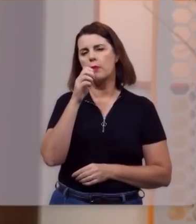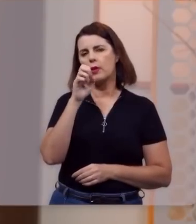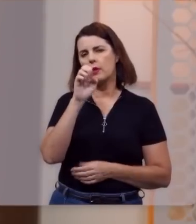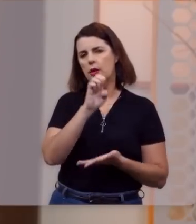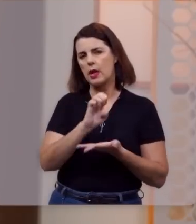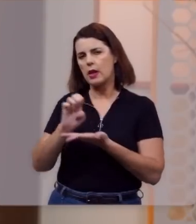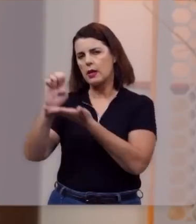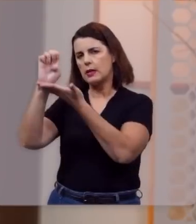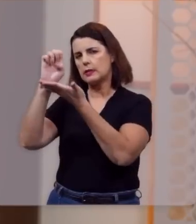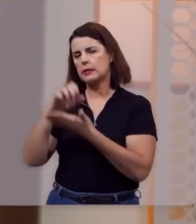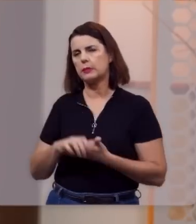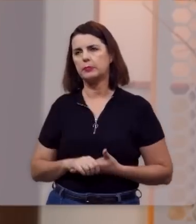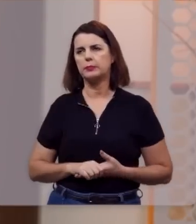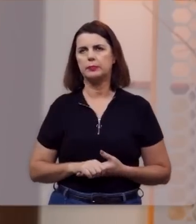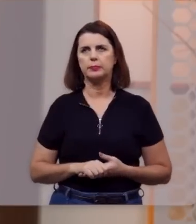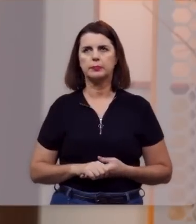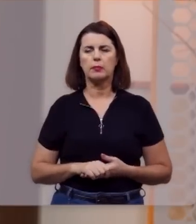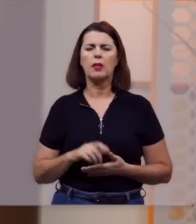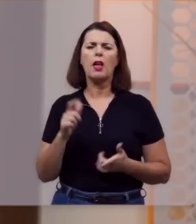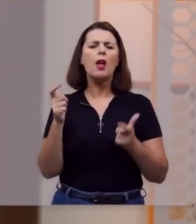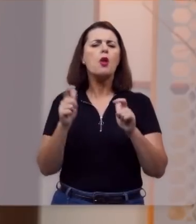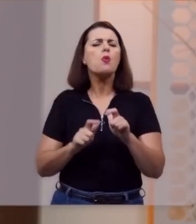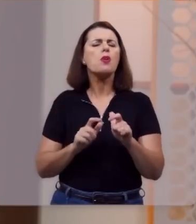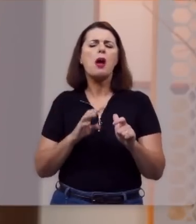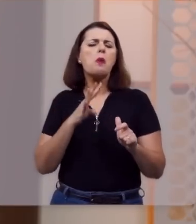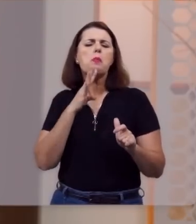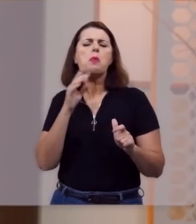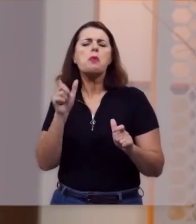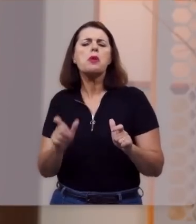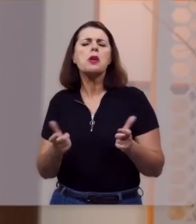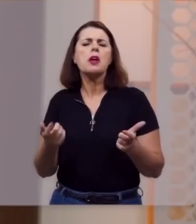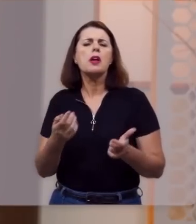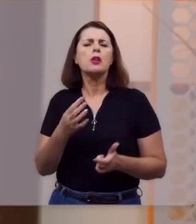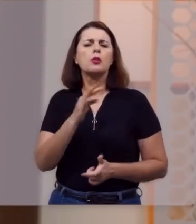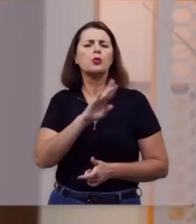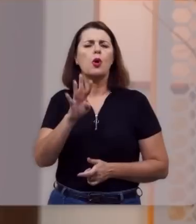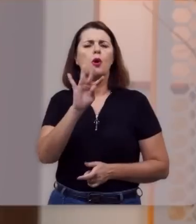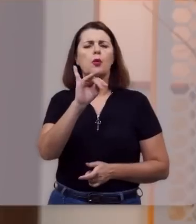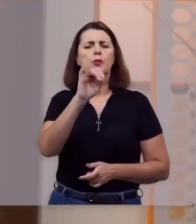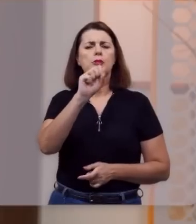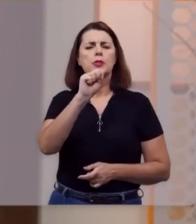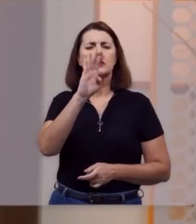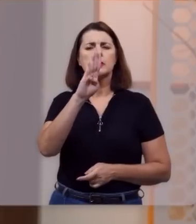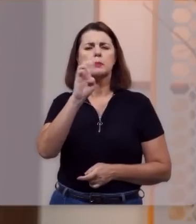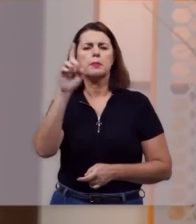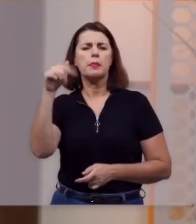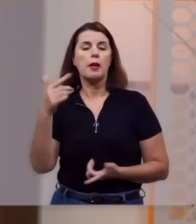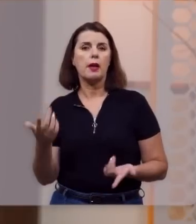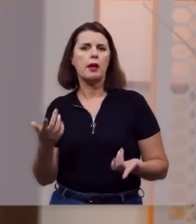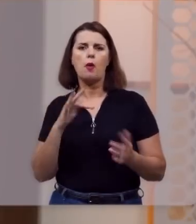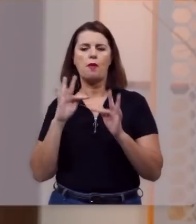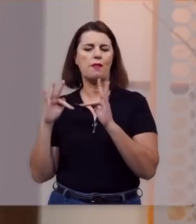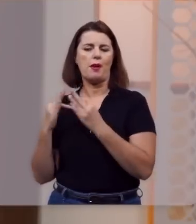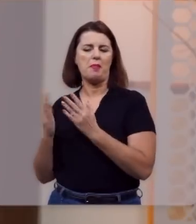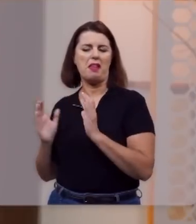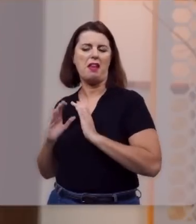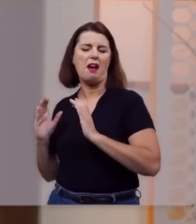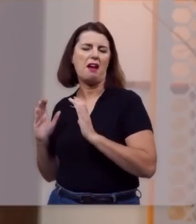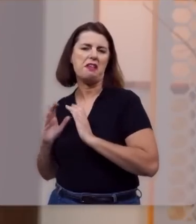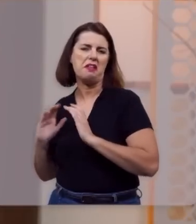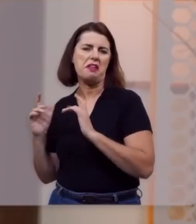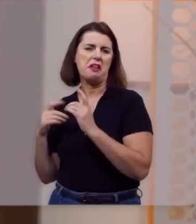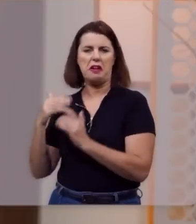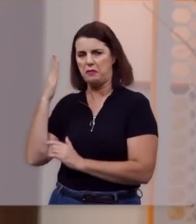Elias ele é de um lugar desconhecido ele vem de Tibet ele não vem de uma família rica